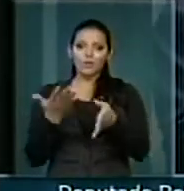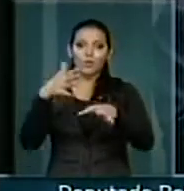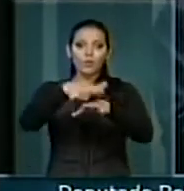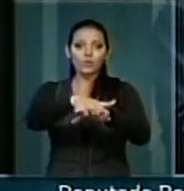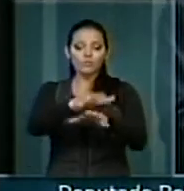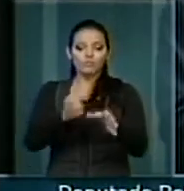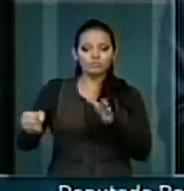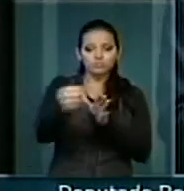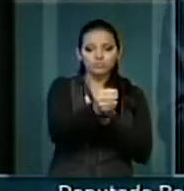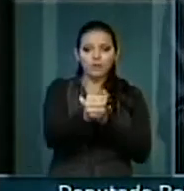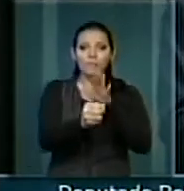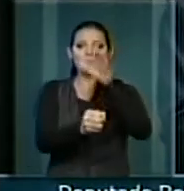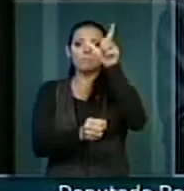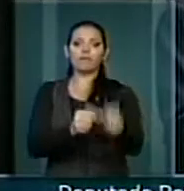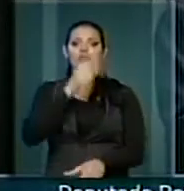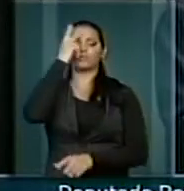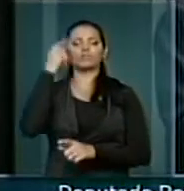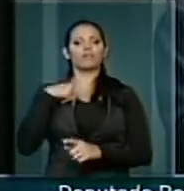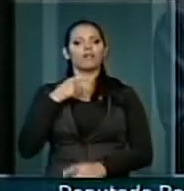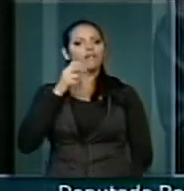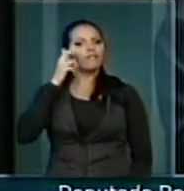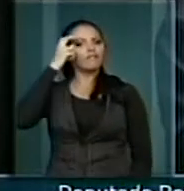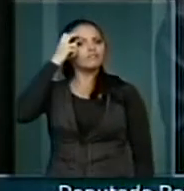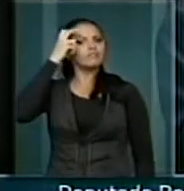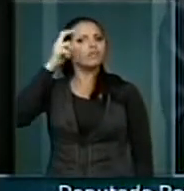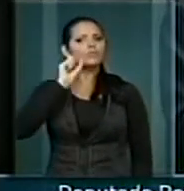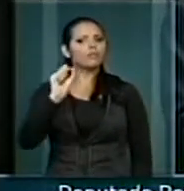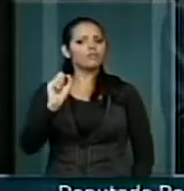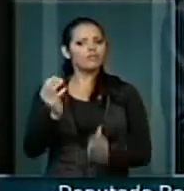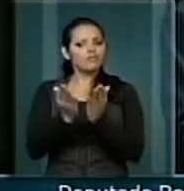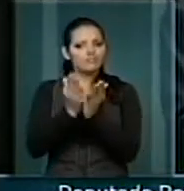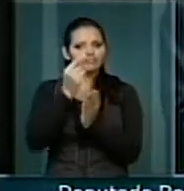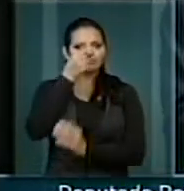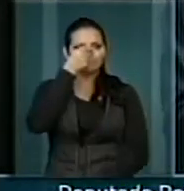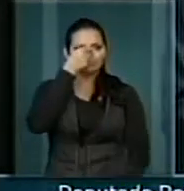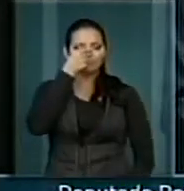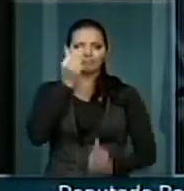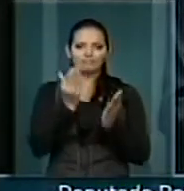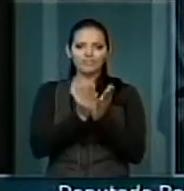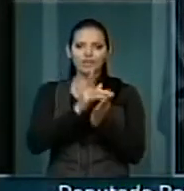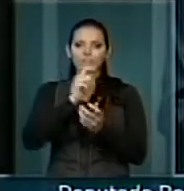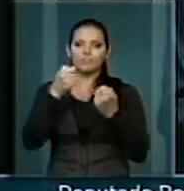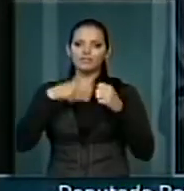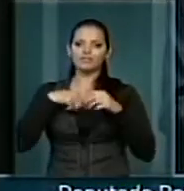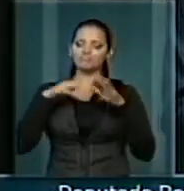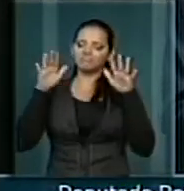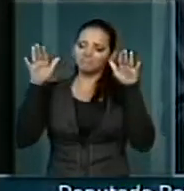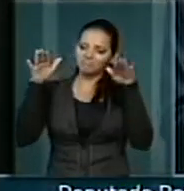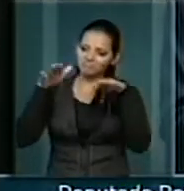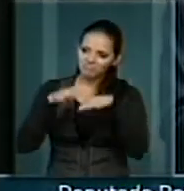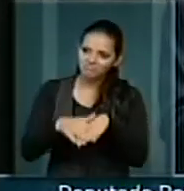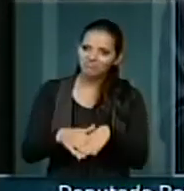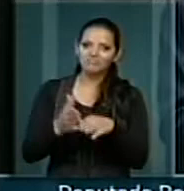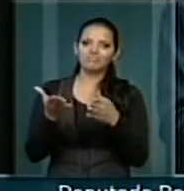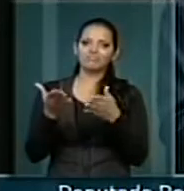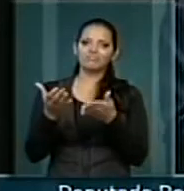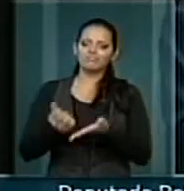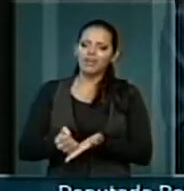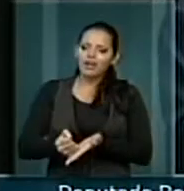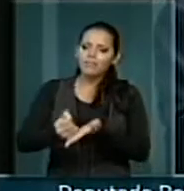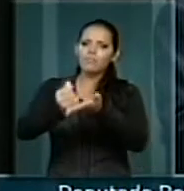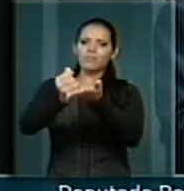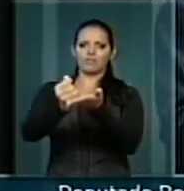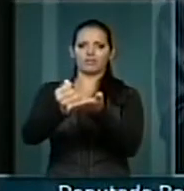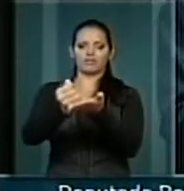país, seria inteligente e apropriado que esse segmento fosse prestigiado e apoiado.